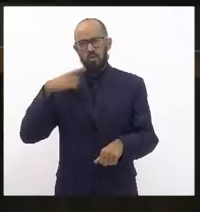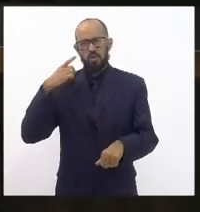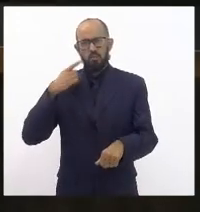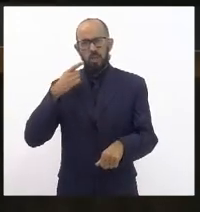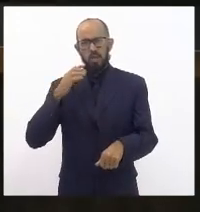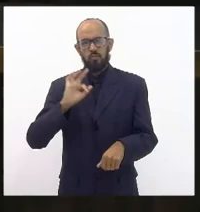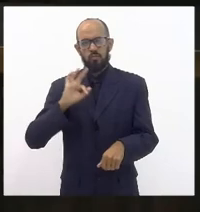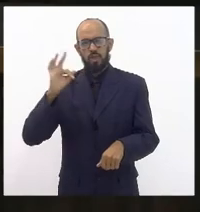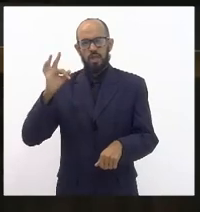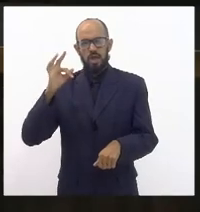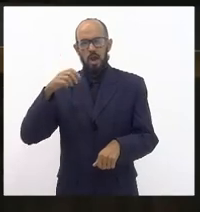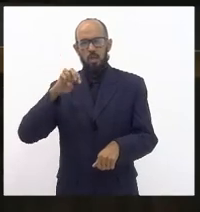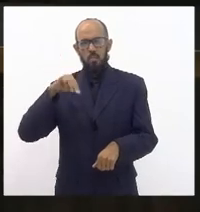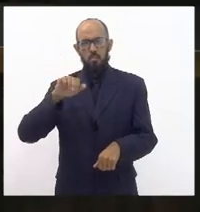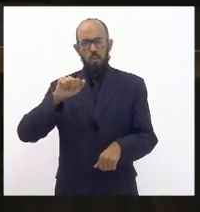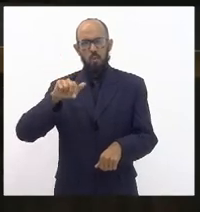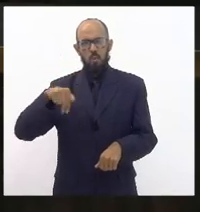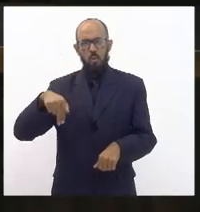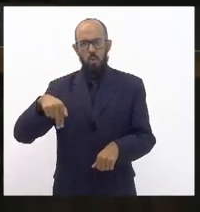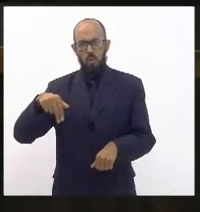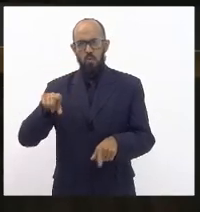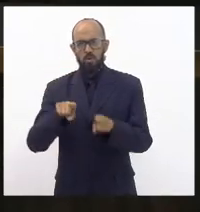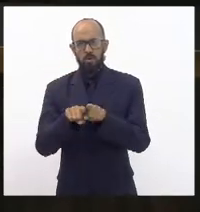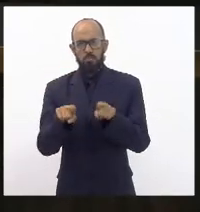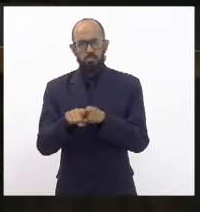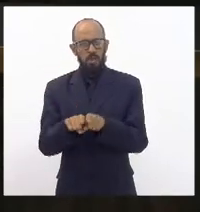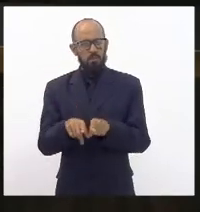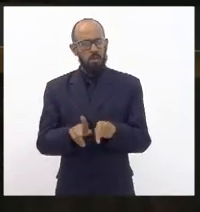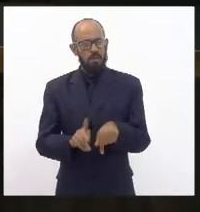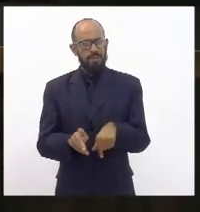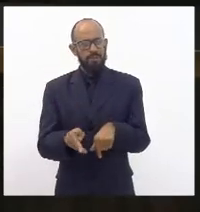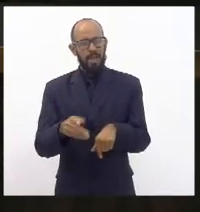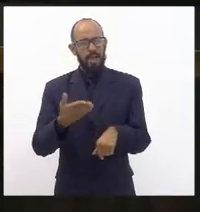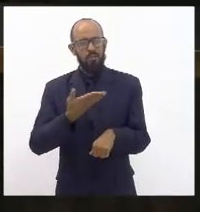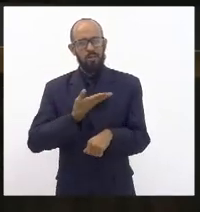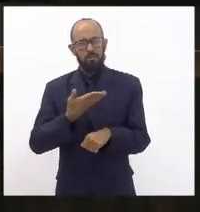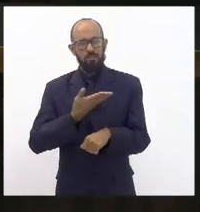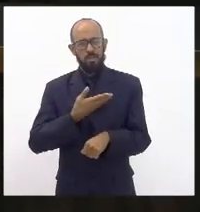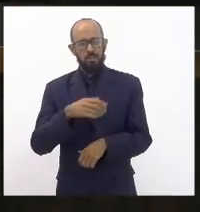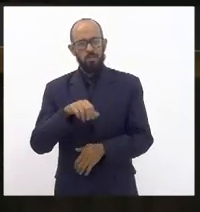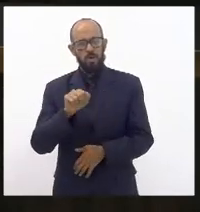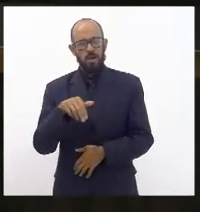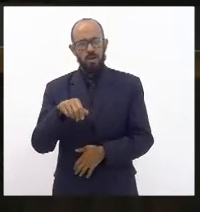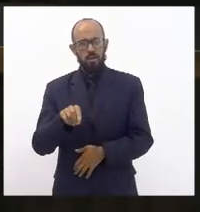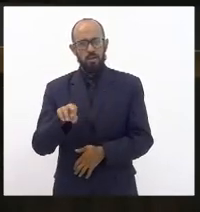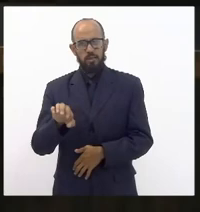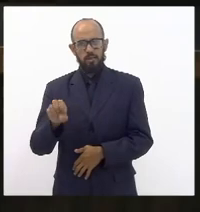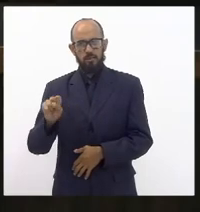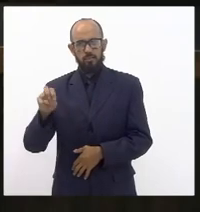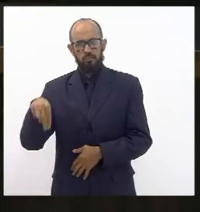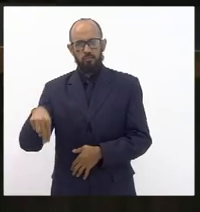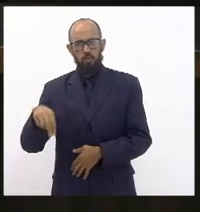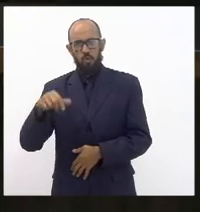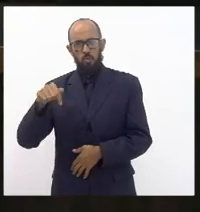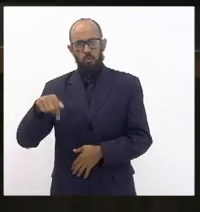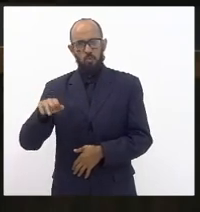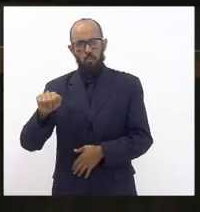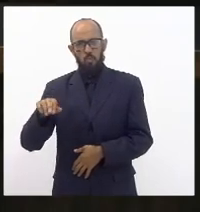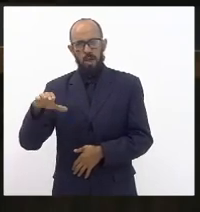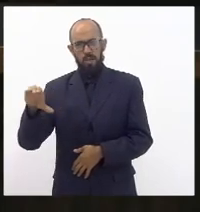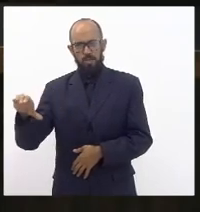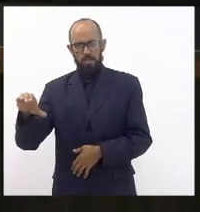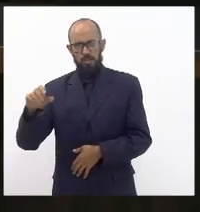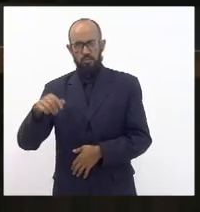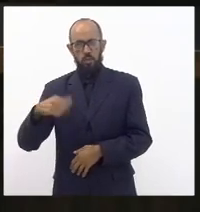federal Molon e também é o meu eterno companheiro Anderson quack foi muito importante para mim no